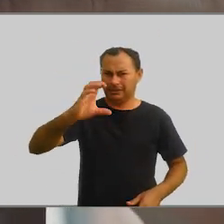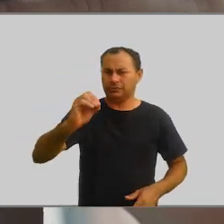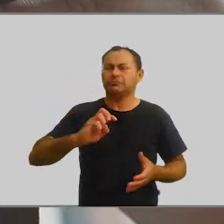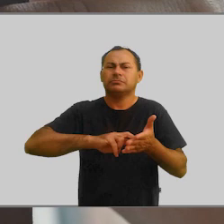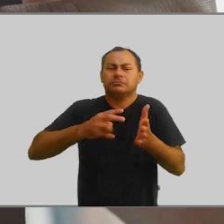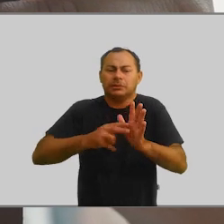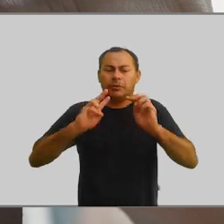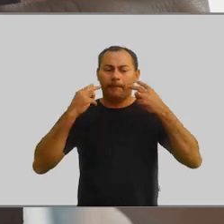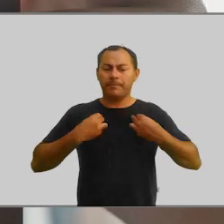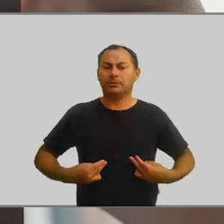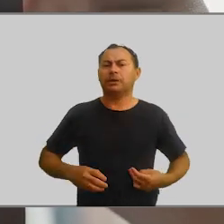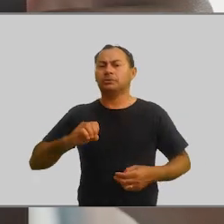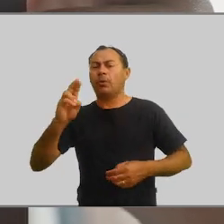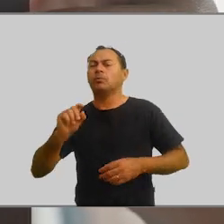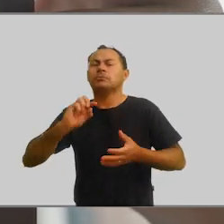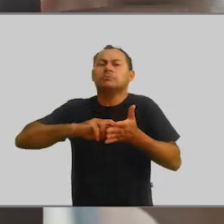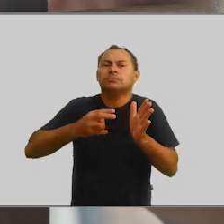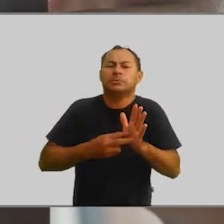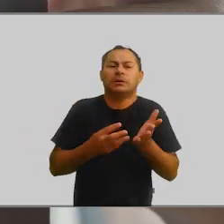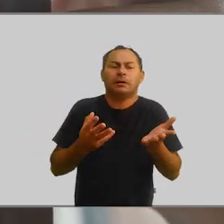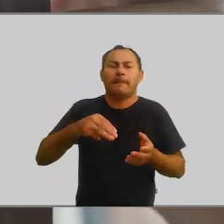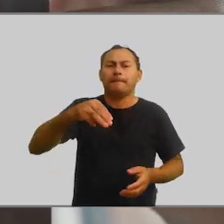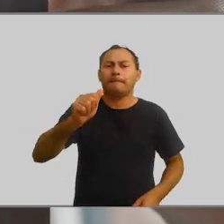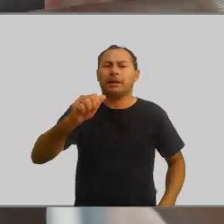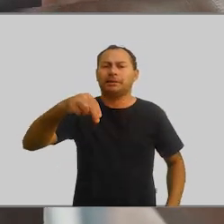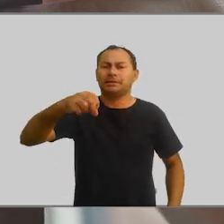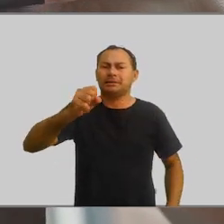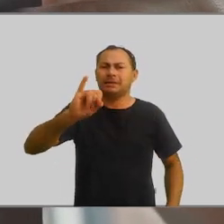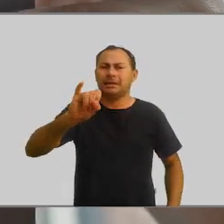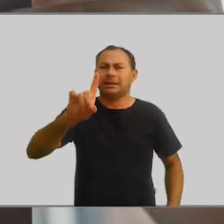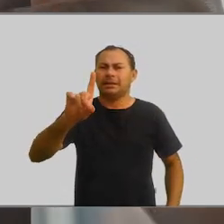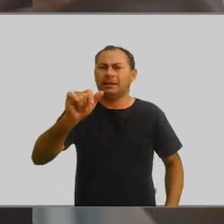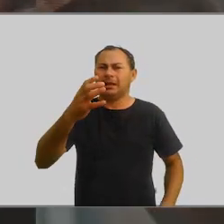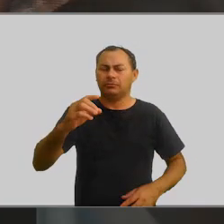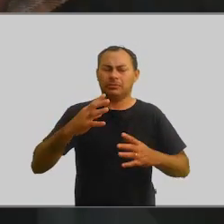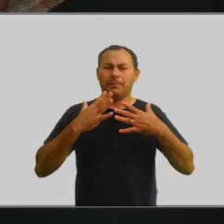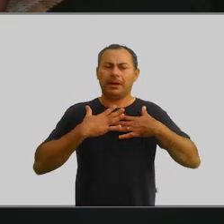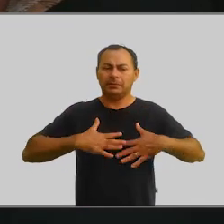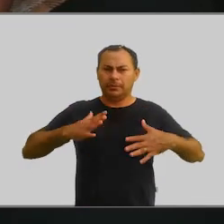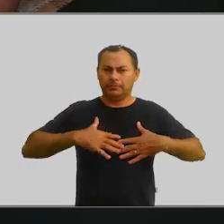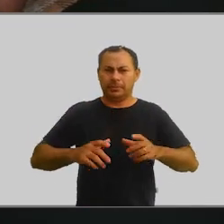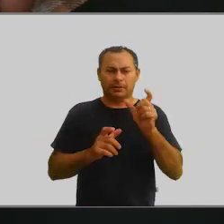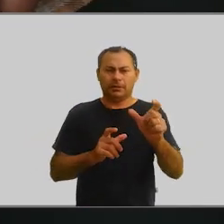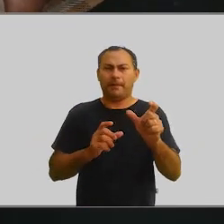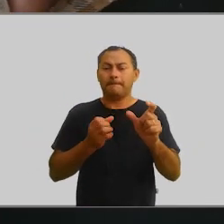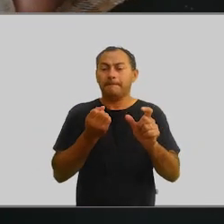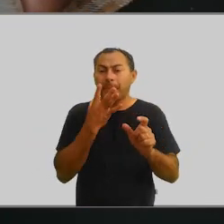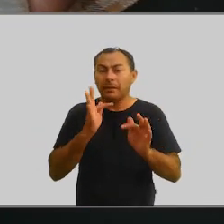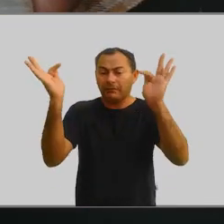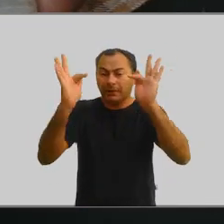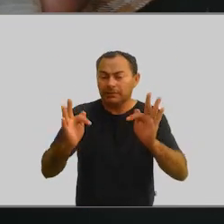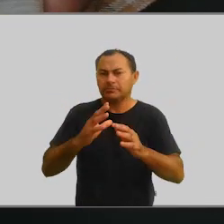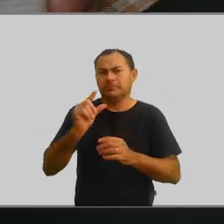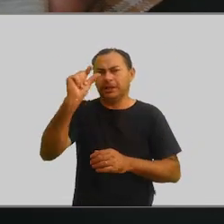essa humildade ou o que é essa mansidão, hein? Esta é a palavra das bem-aventuranças